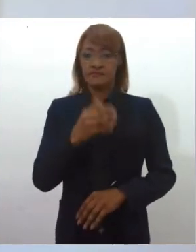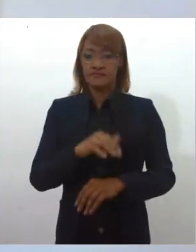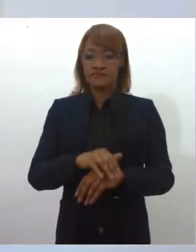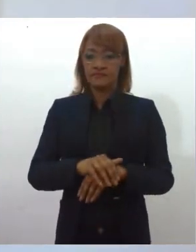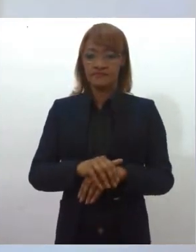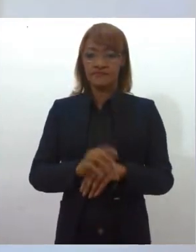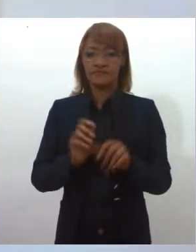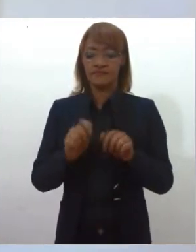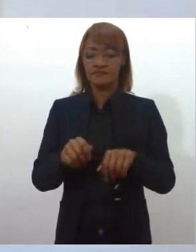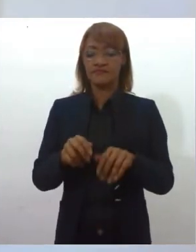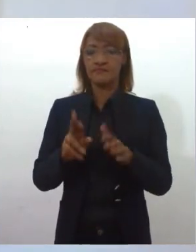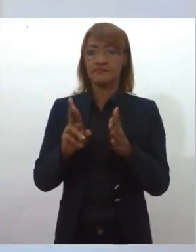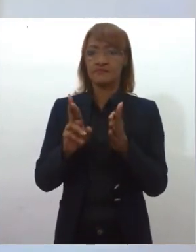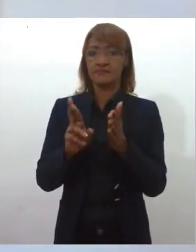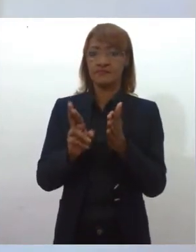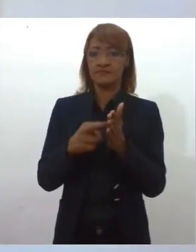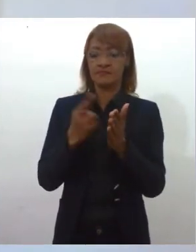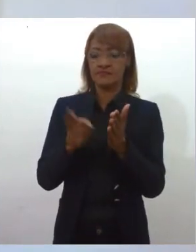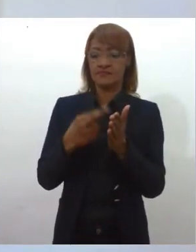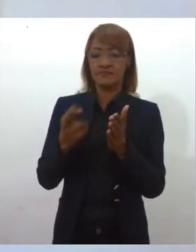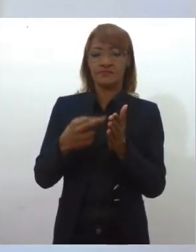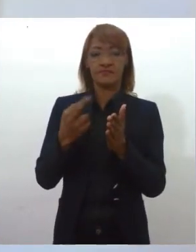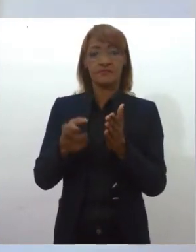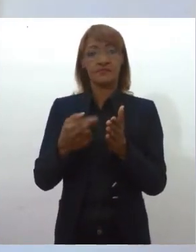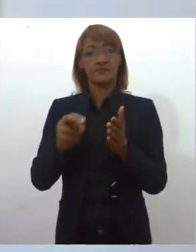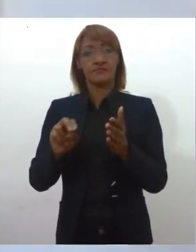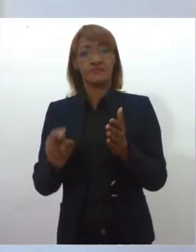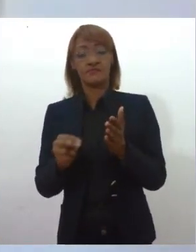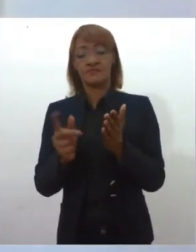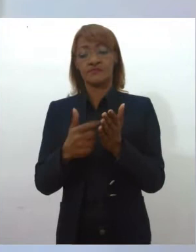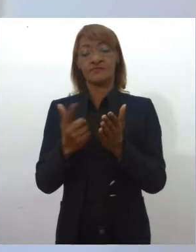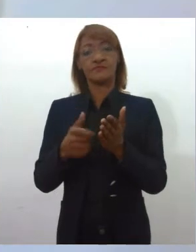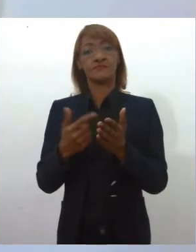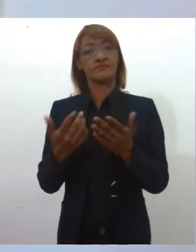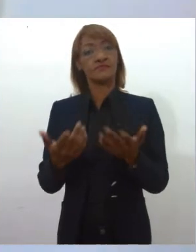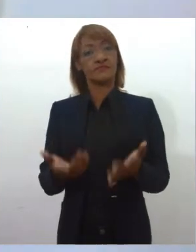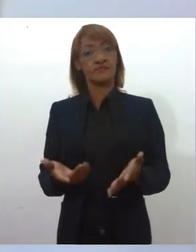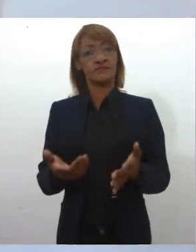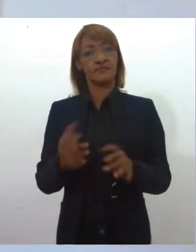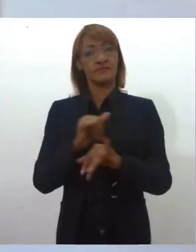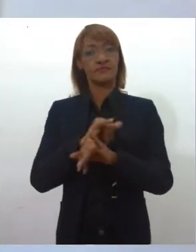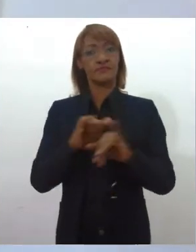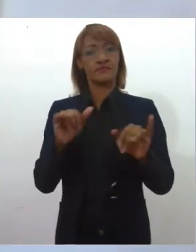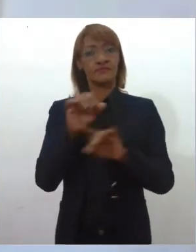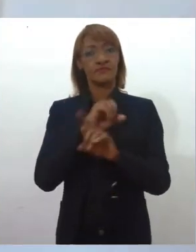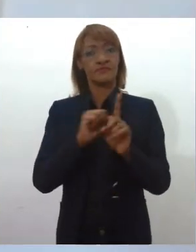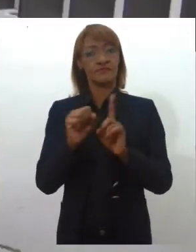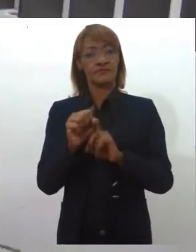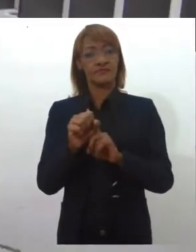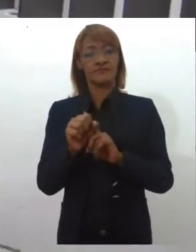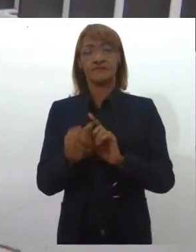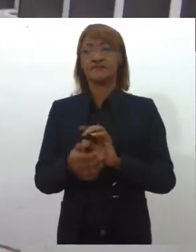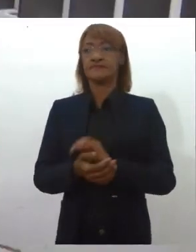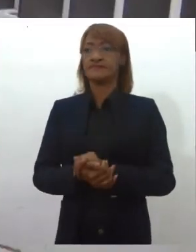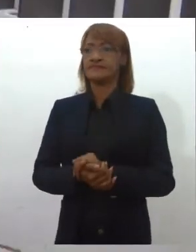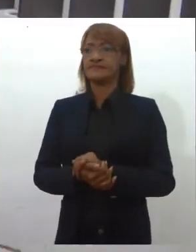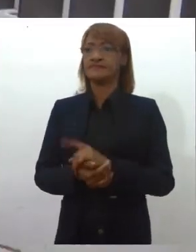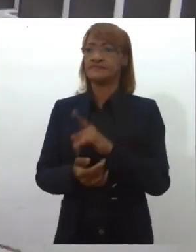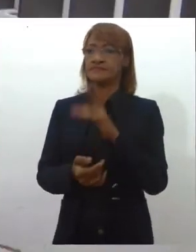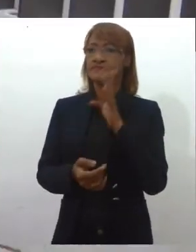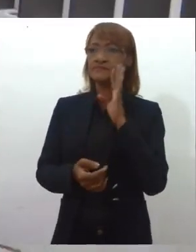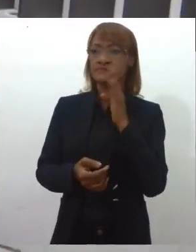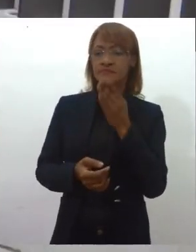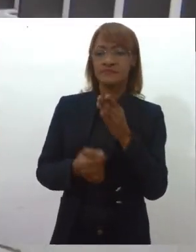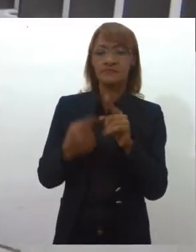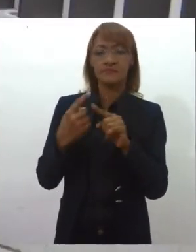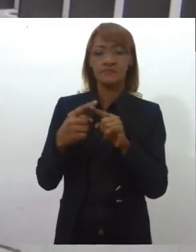de uma revista, vídeos, para que esses resultados possam chegar à sociedade sergipana. Isso é muito interessante porque a FAPTEC tem